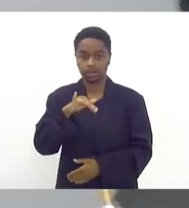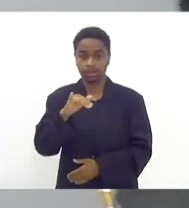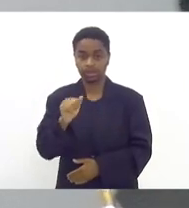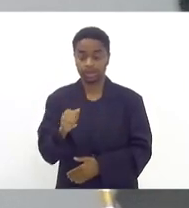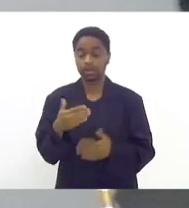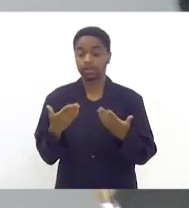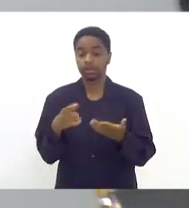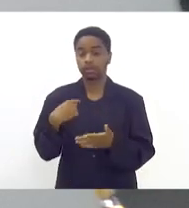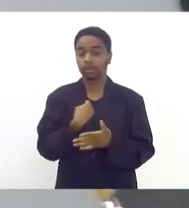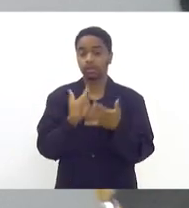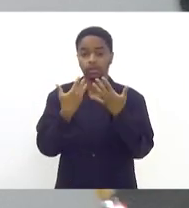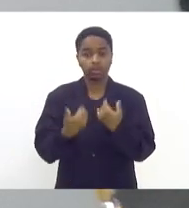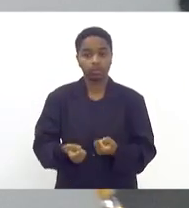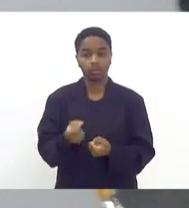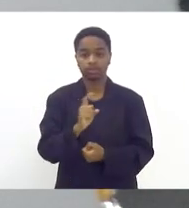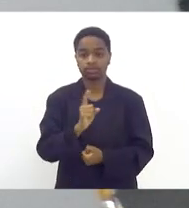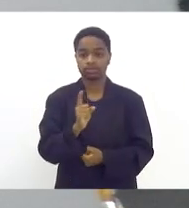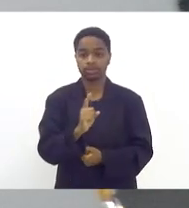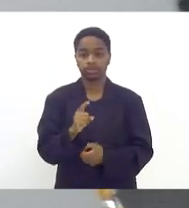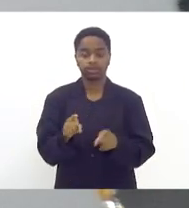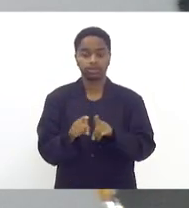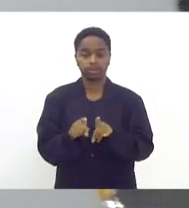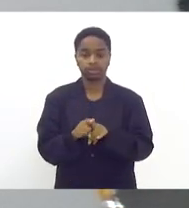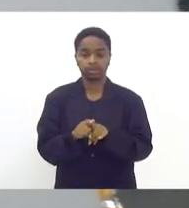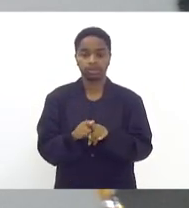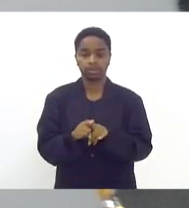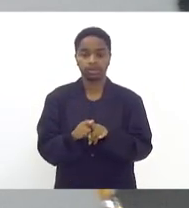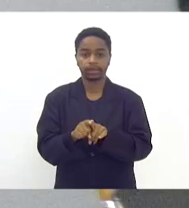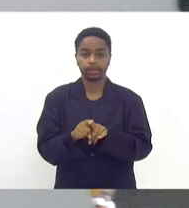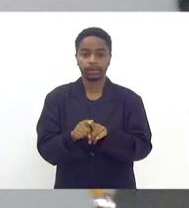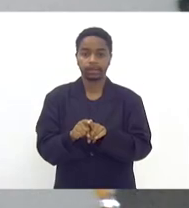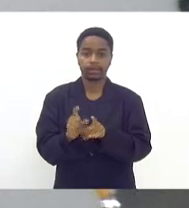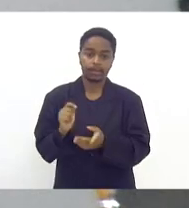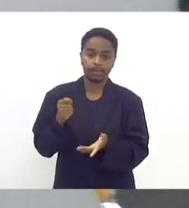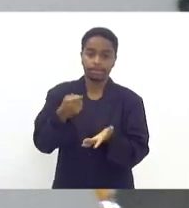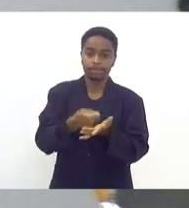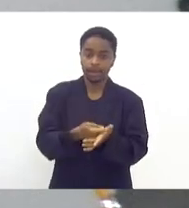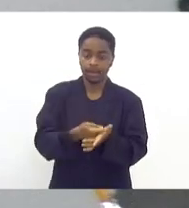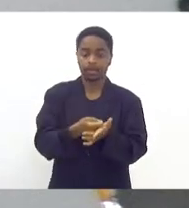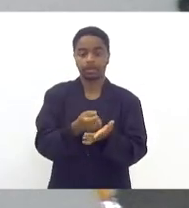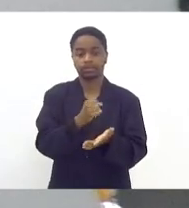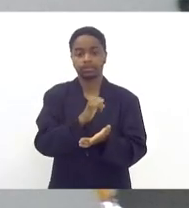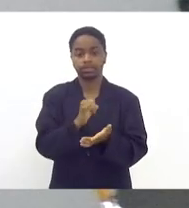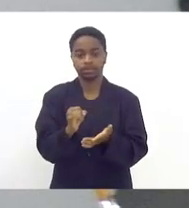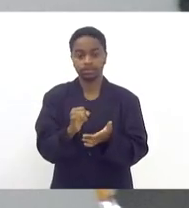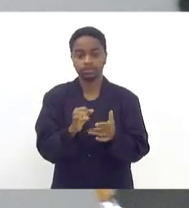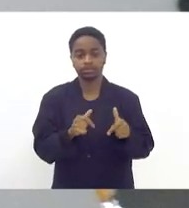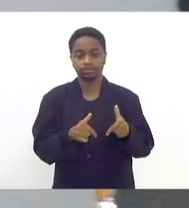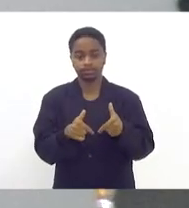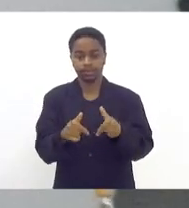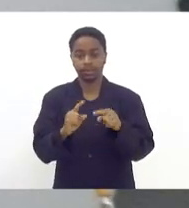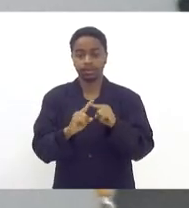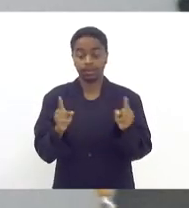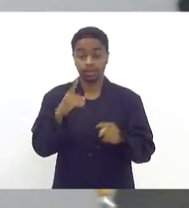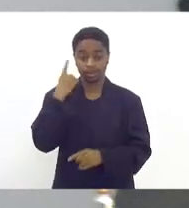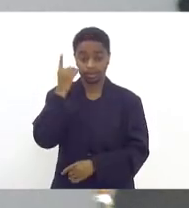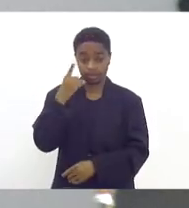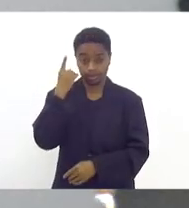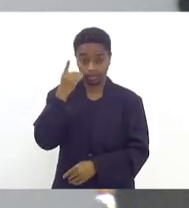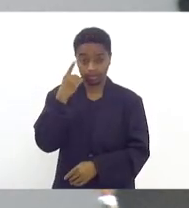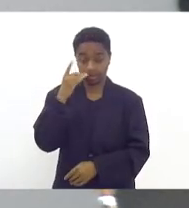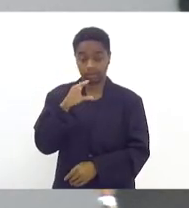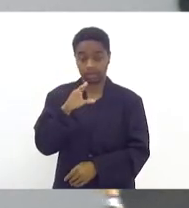mais aceitar e vamos prestar reembolso dos serviços prestados né só que senhora deputada a